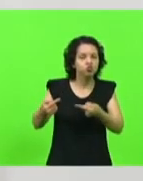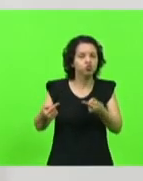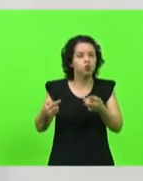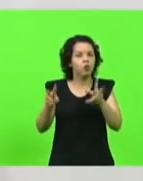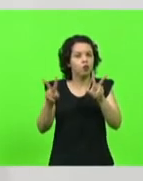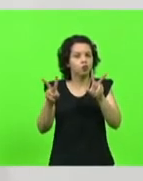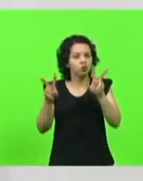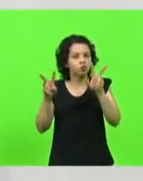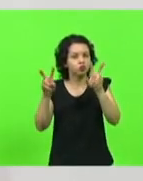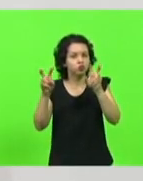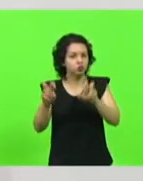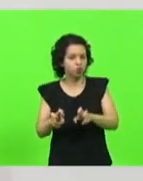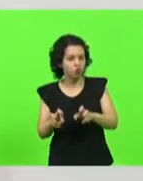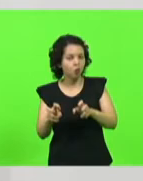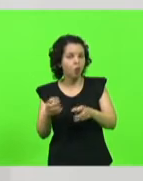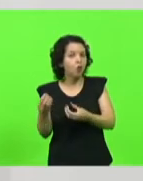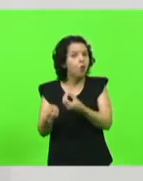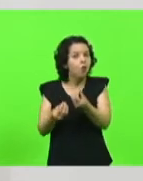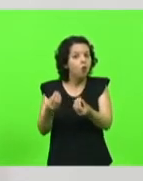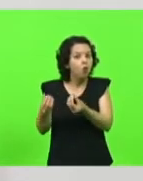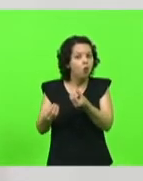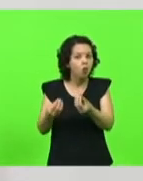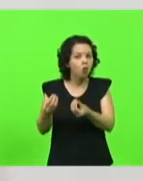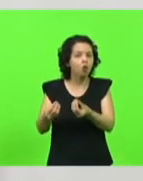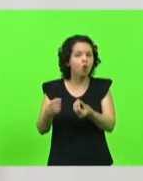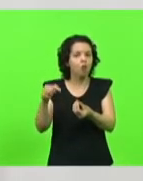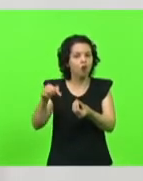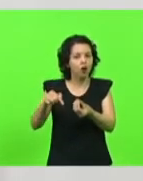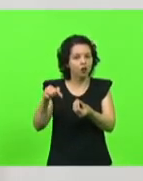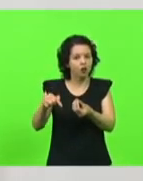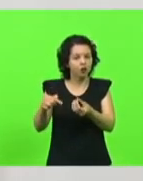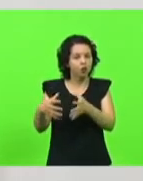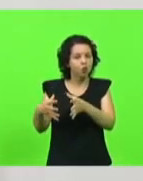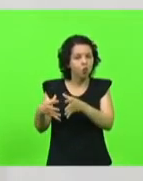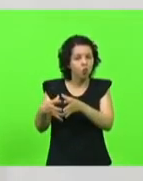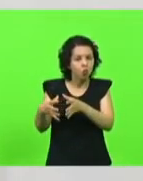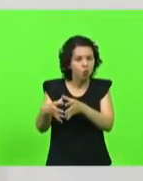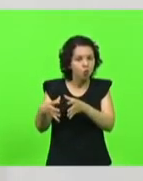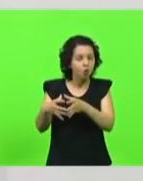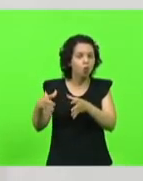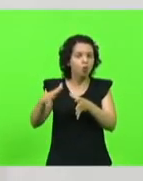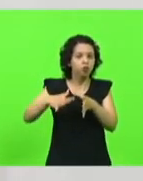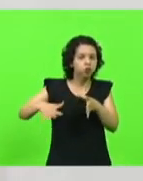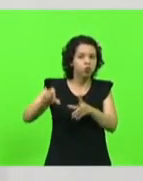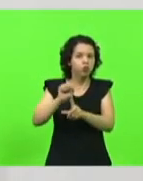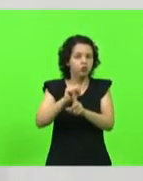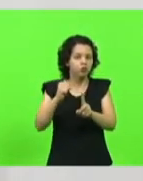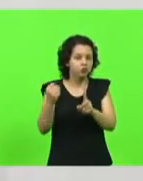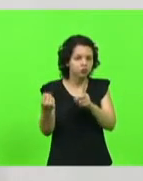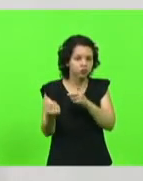atuação do nosso coletivo, que vem